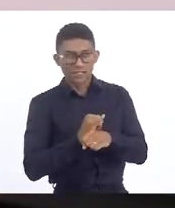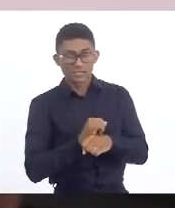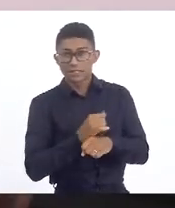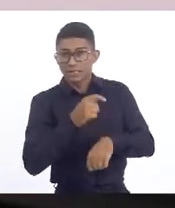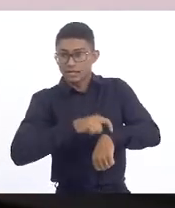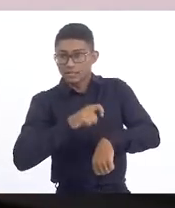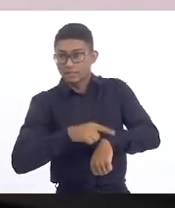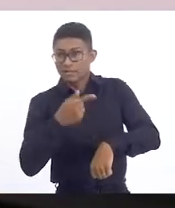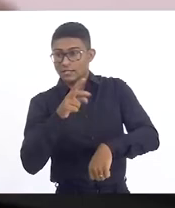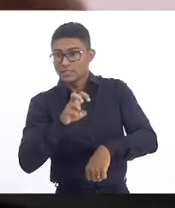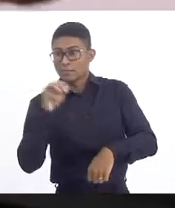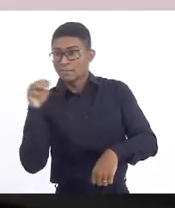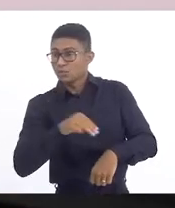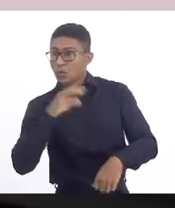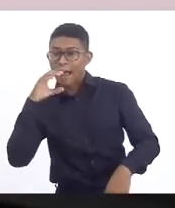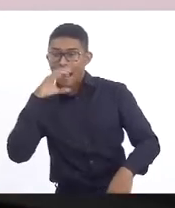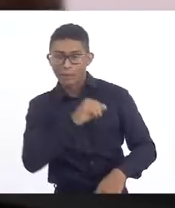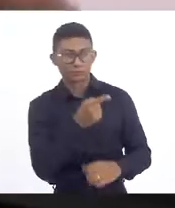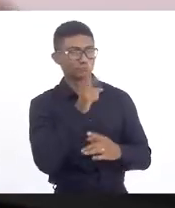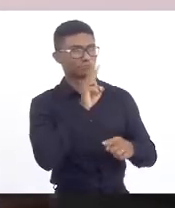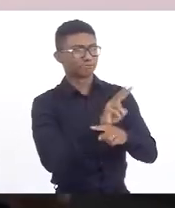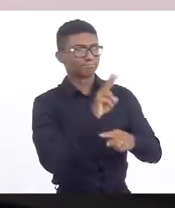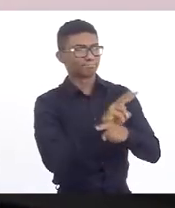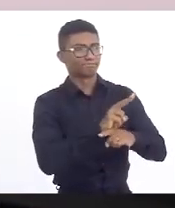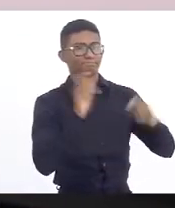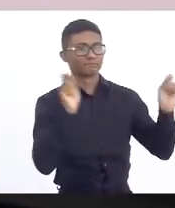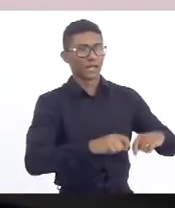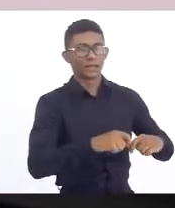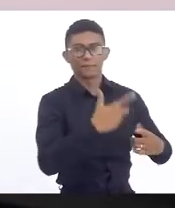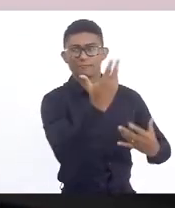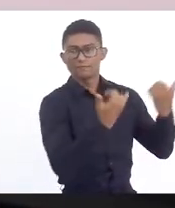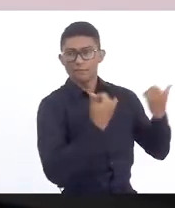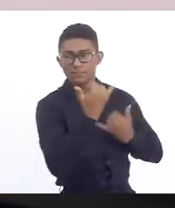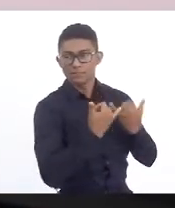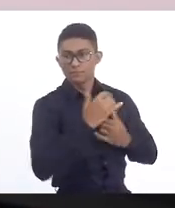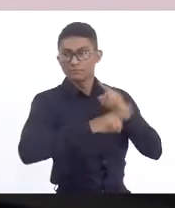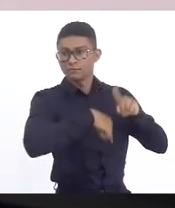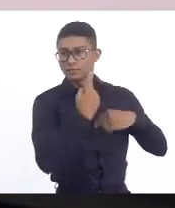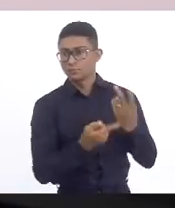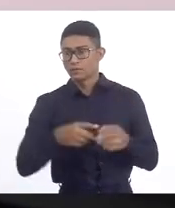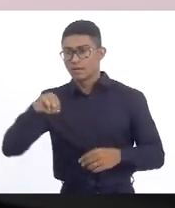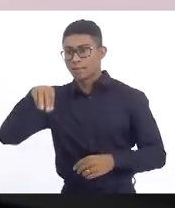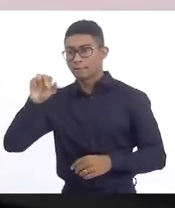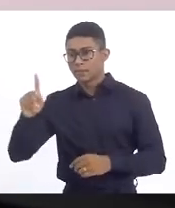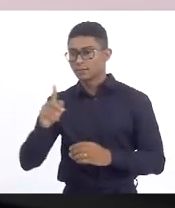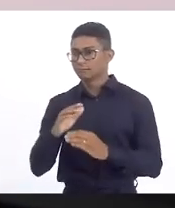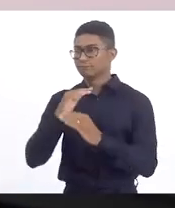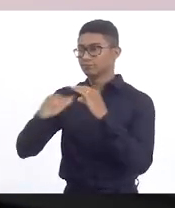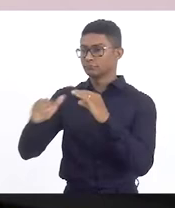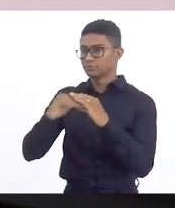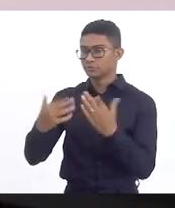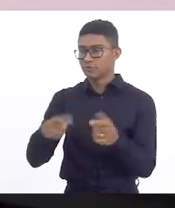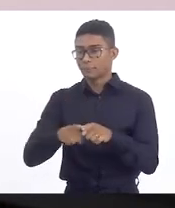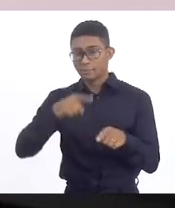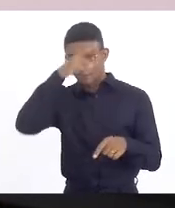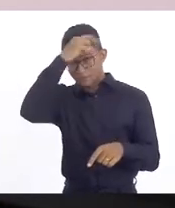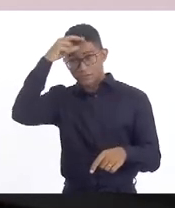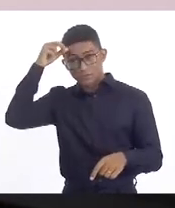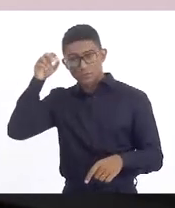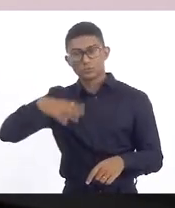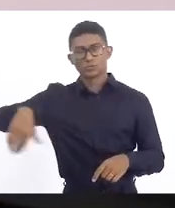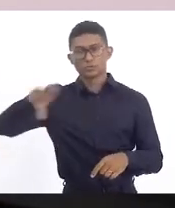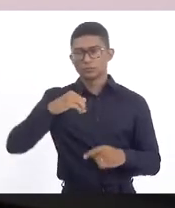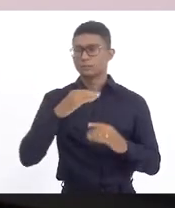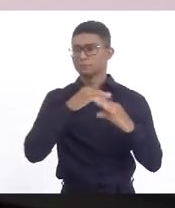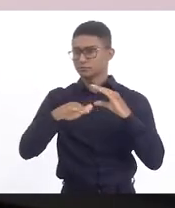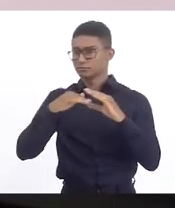INEA, que será também repassado para o Ministério Público, será repassado para as prefeituras e, de uma forma mais integrada, nós vamos ter uma fiscalização muito